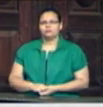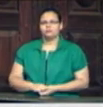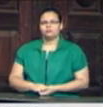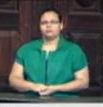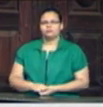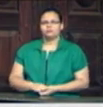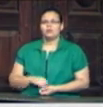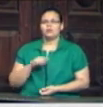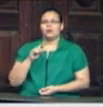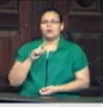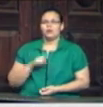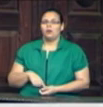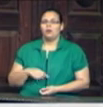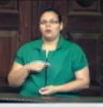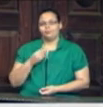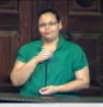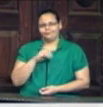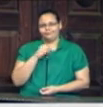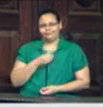de reajuste de servidor,